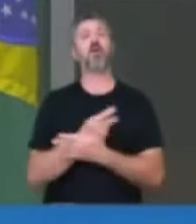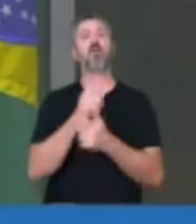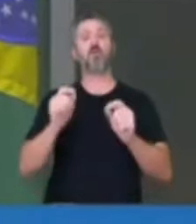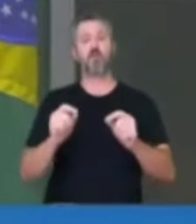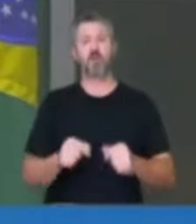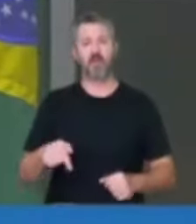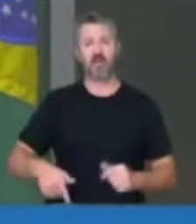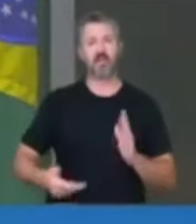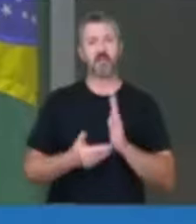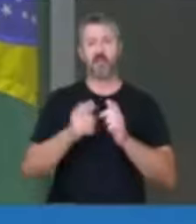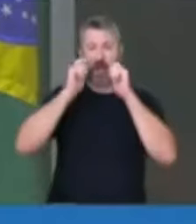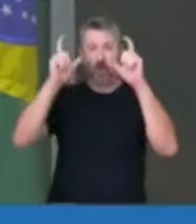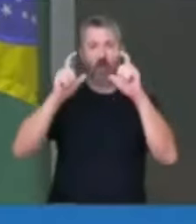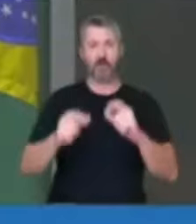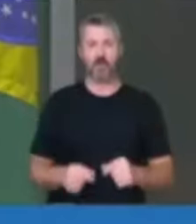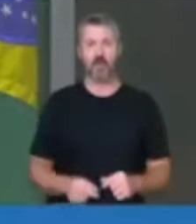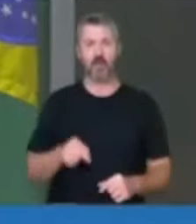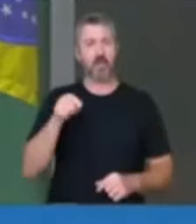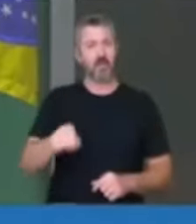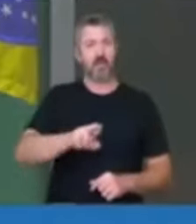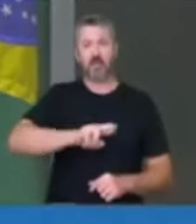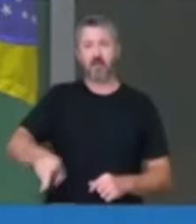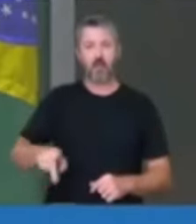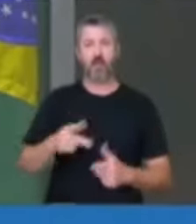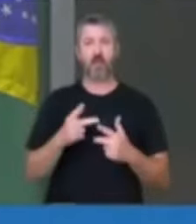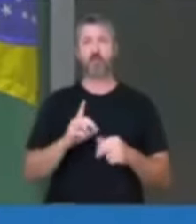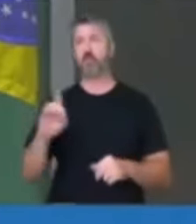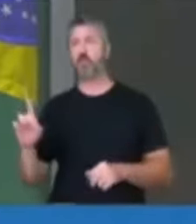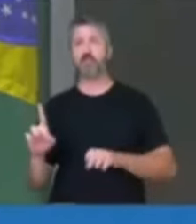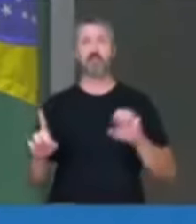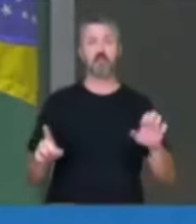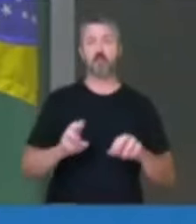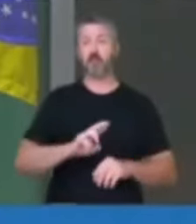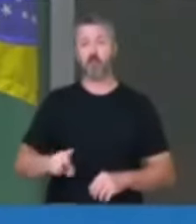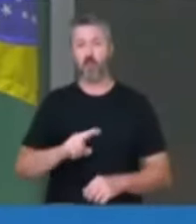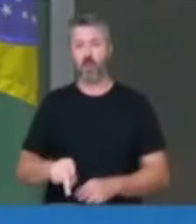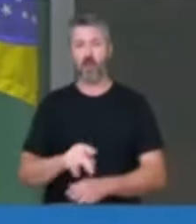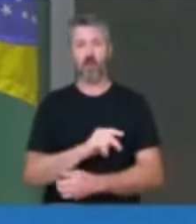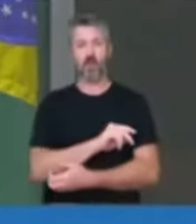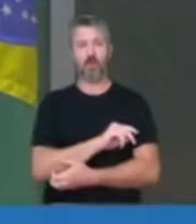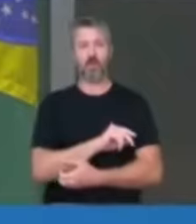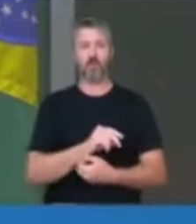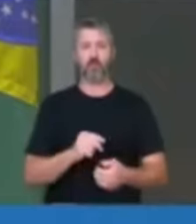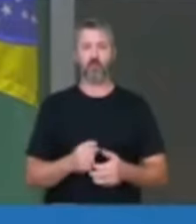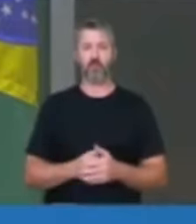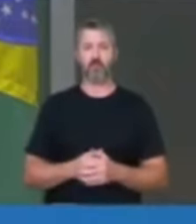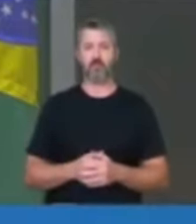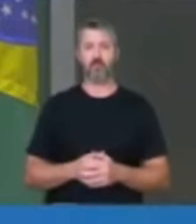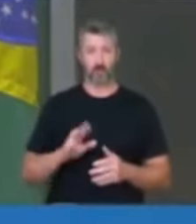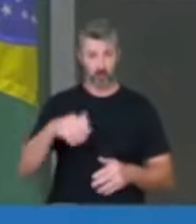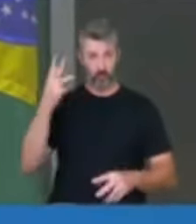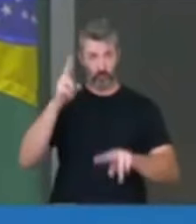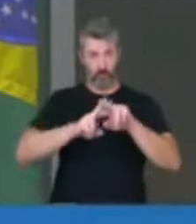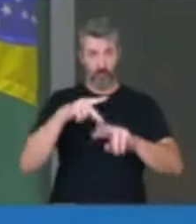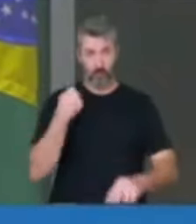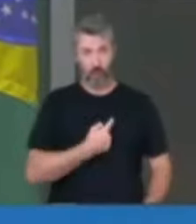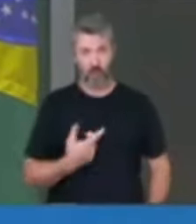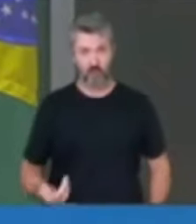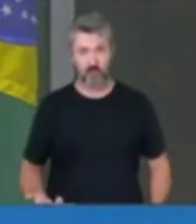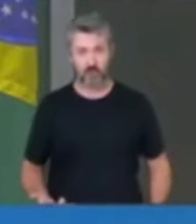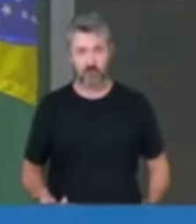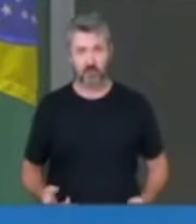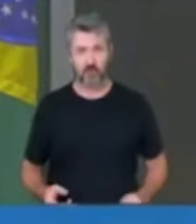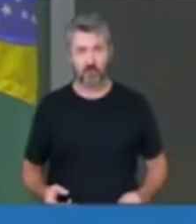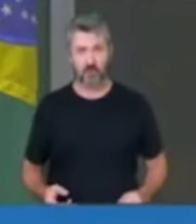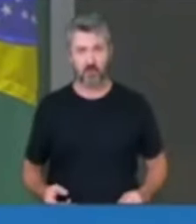essa casa vai acordar que isso não é algo mais entre direita e esquerda quando vieram preender a gente